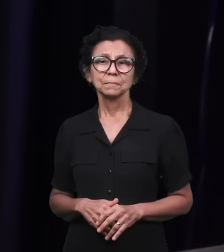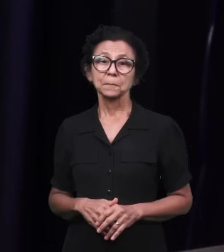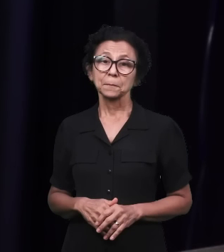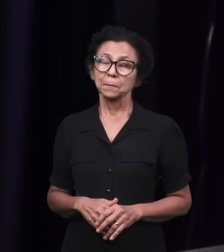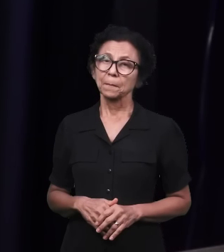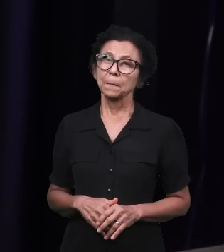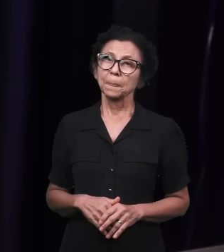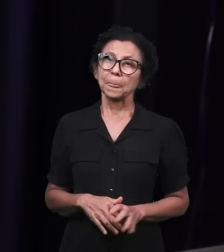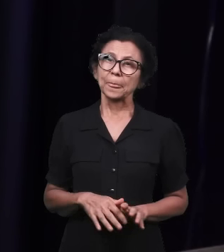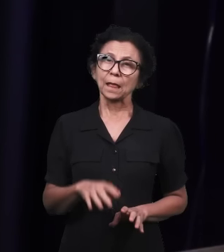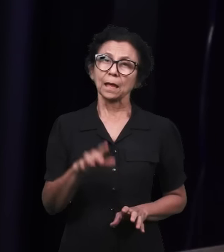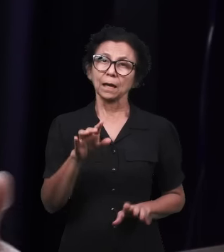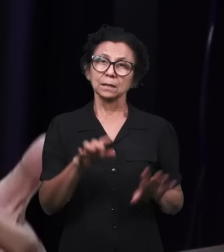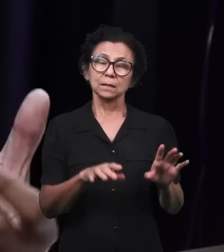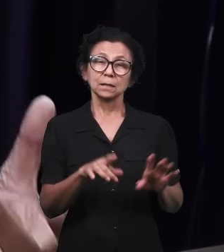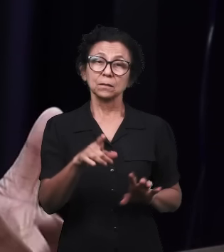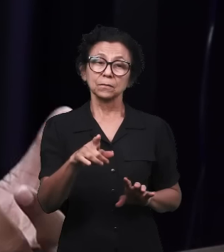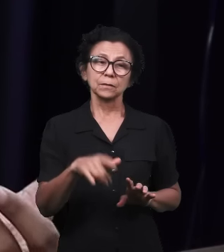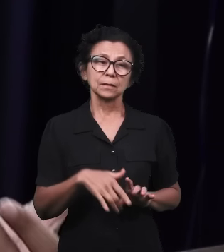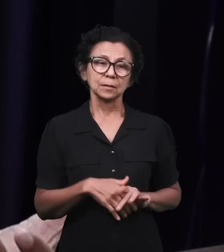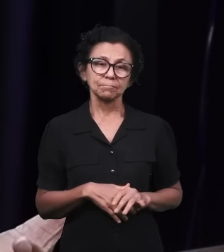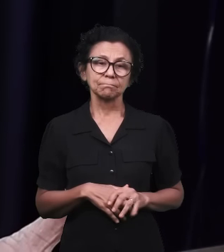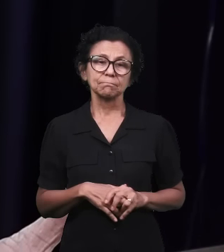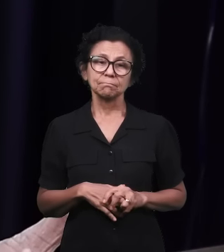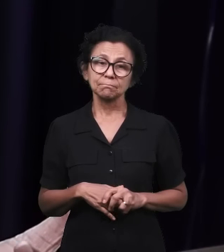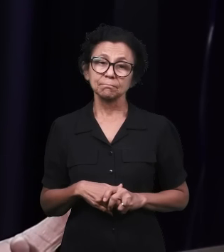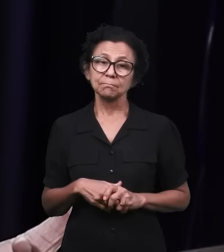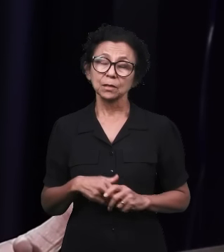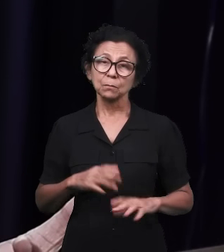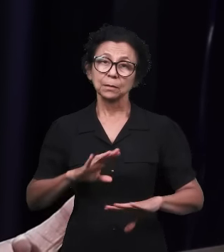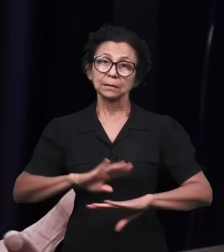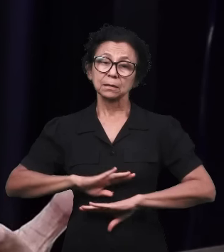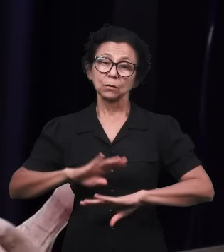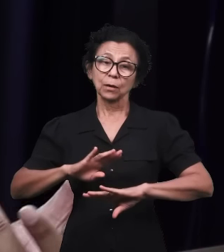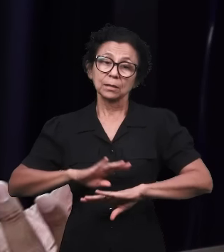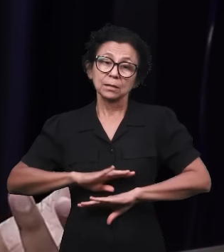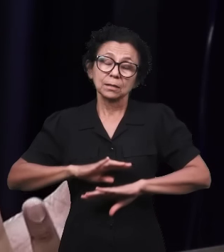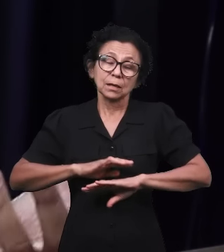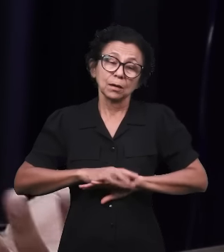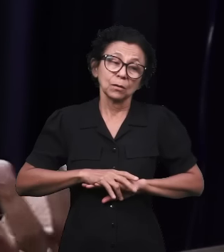que ele até mesmo veja para ele apenas como